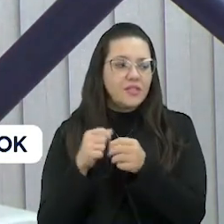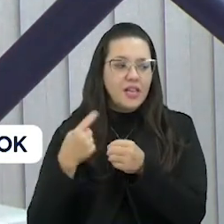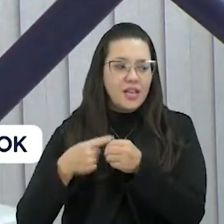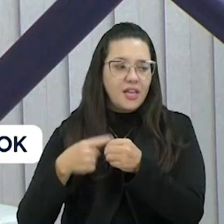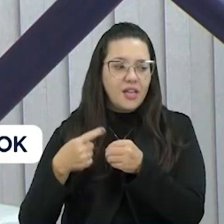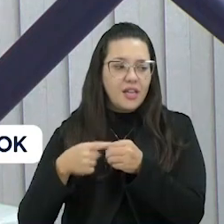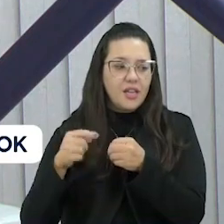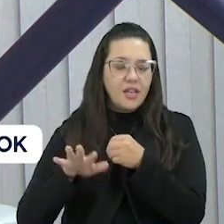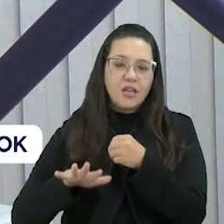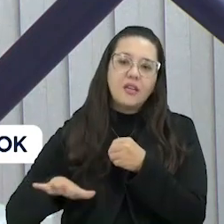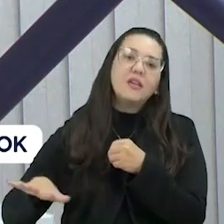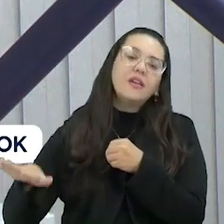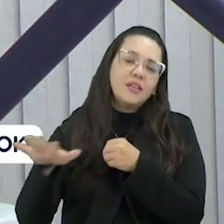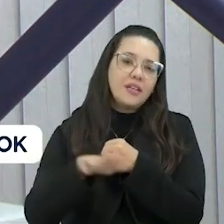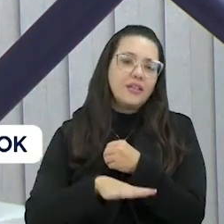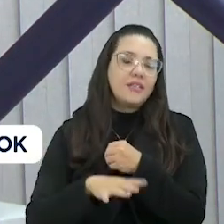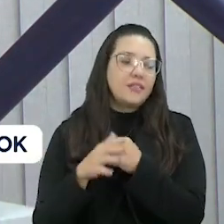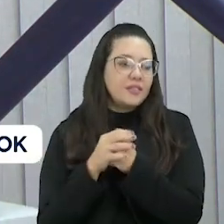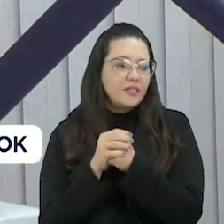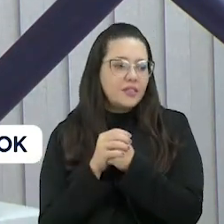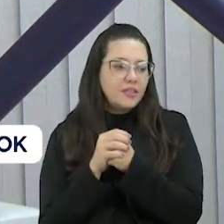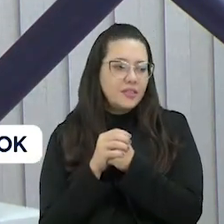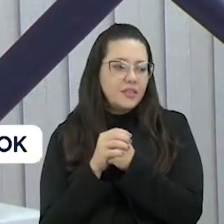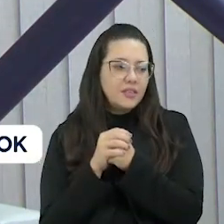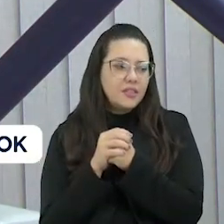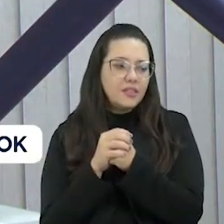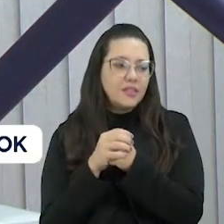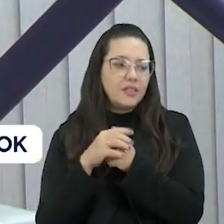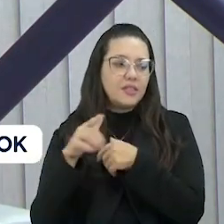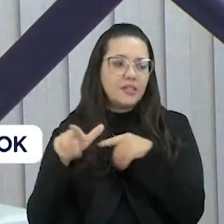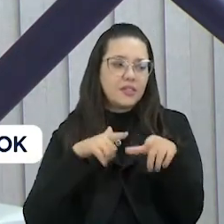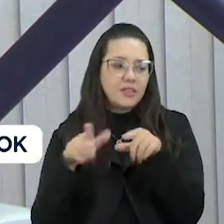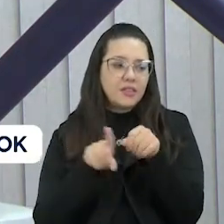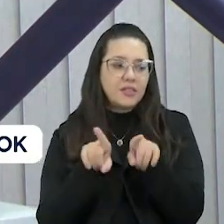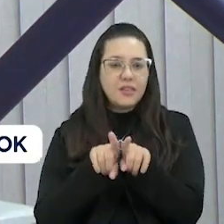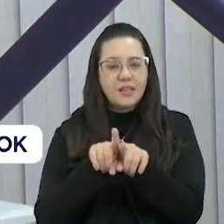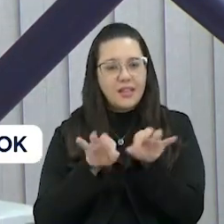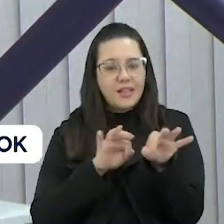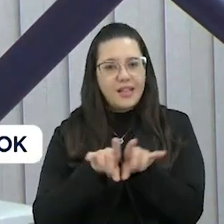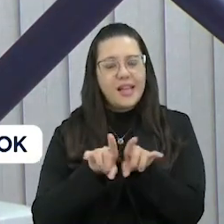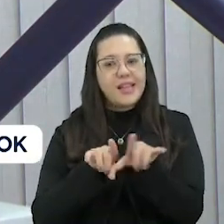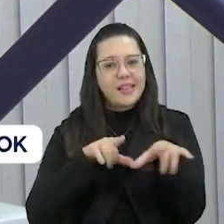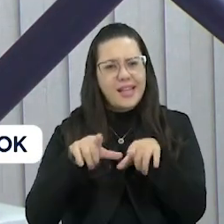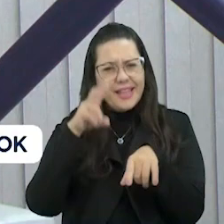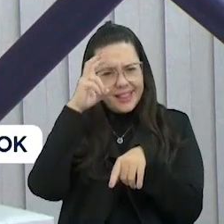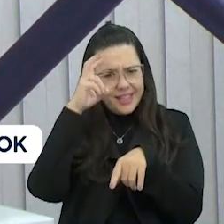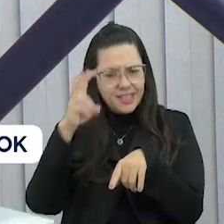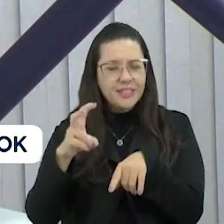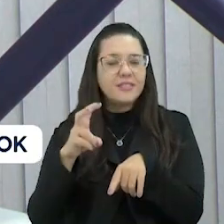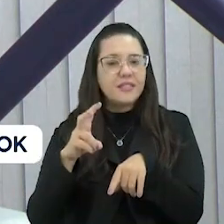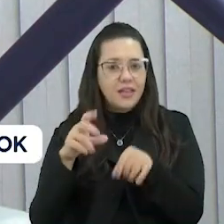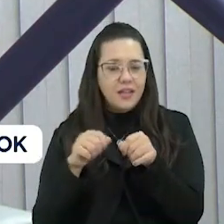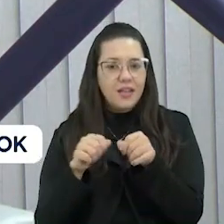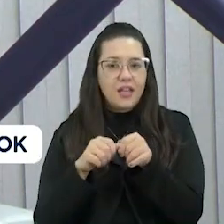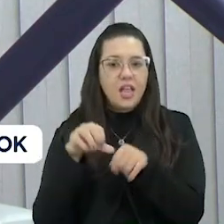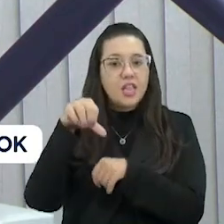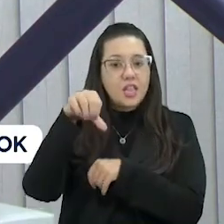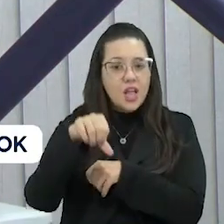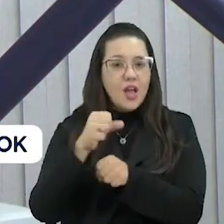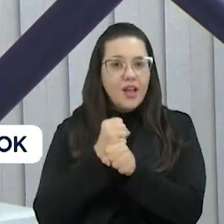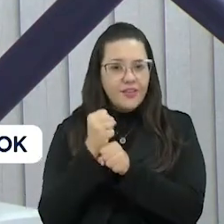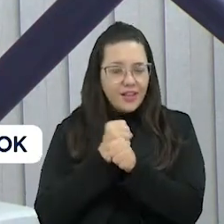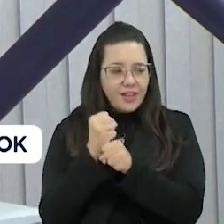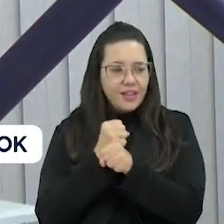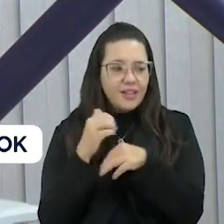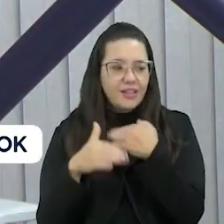Rio Preto, todas as cidades do entorno. Lá eu trabalhei no setor de inteligência policial, então foram quase 9 anos da minha carreira trabalhando no setor